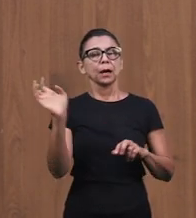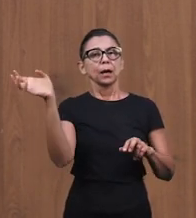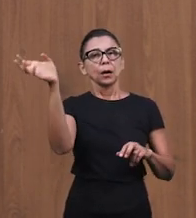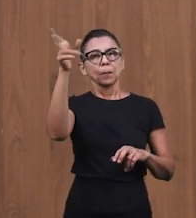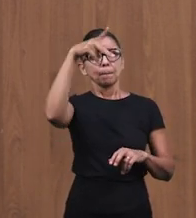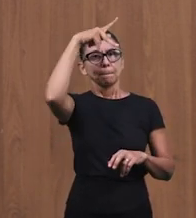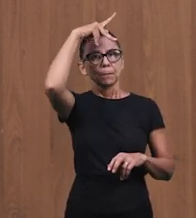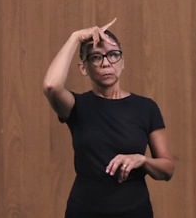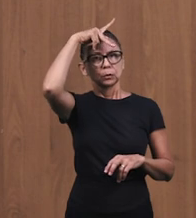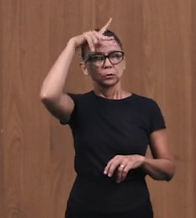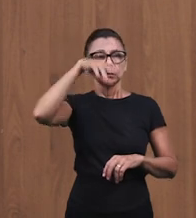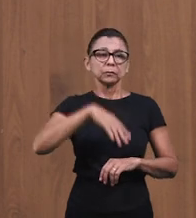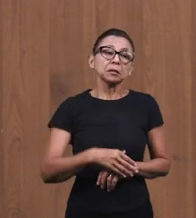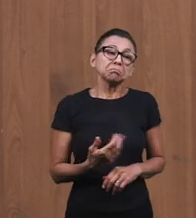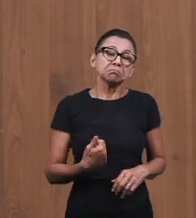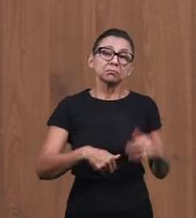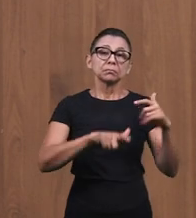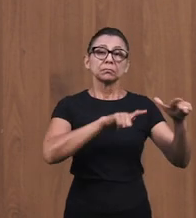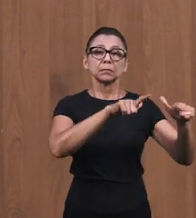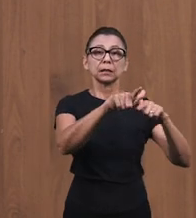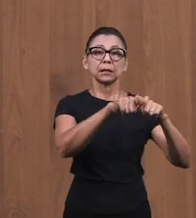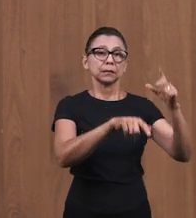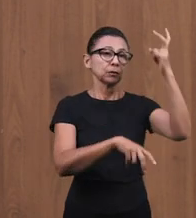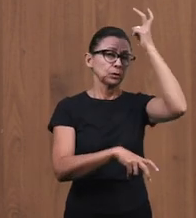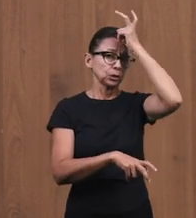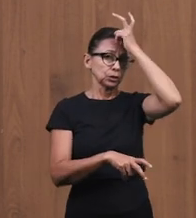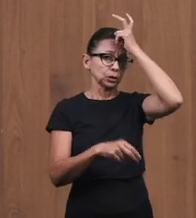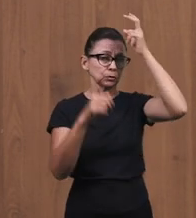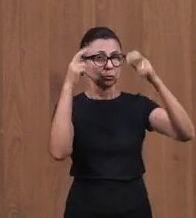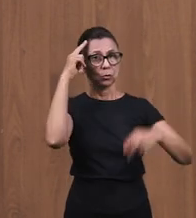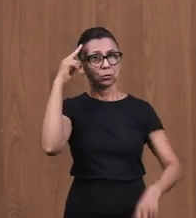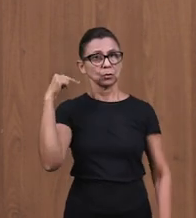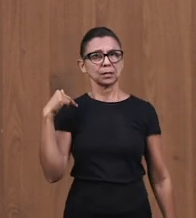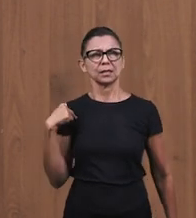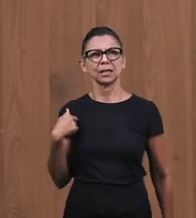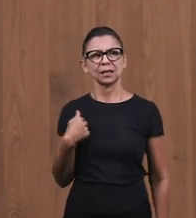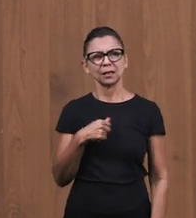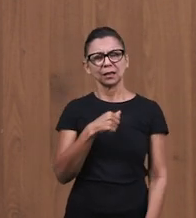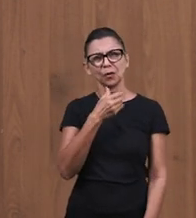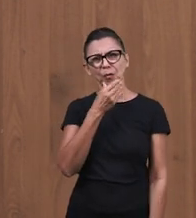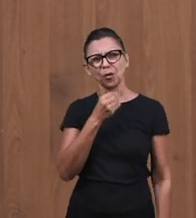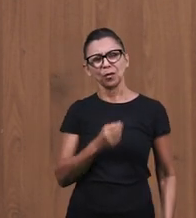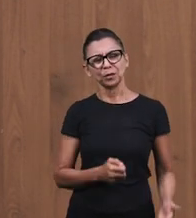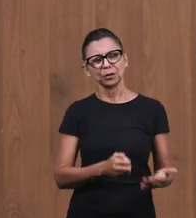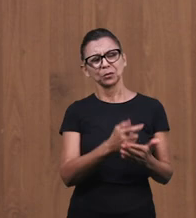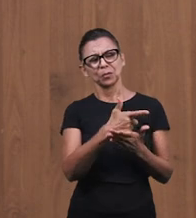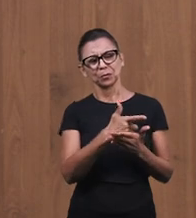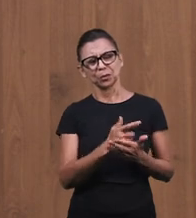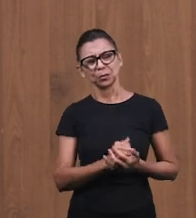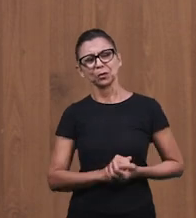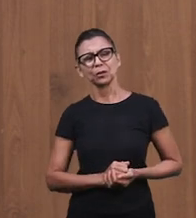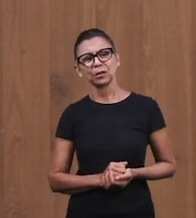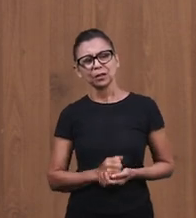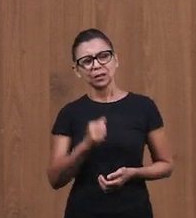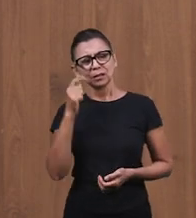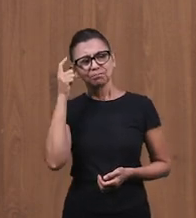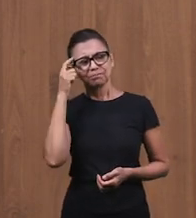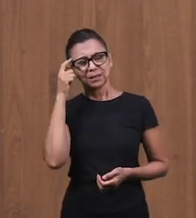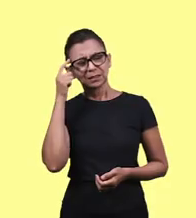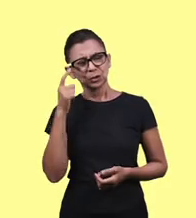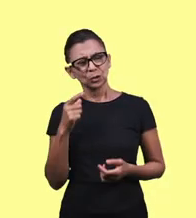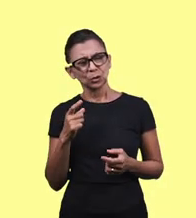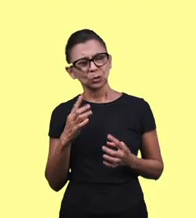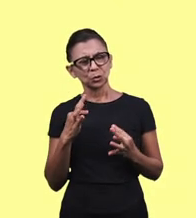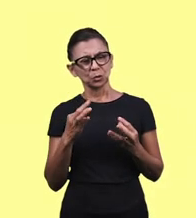continuava cheio do temor a Deus. Isso chamou a atenção de Potifar, que percebeu que Deus